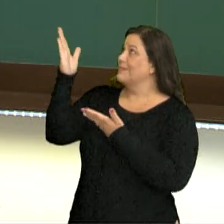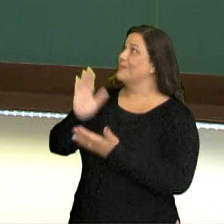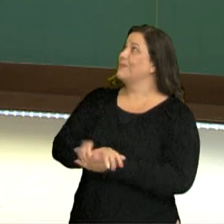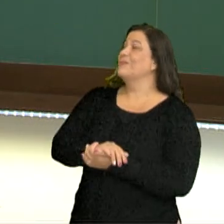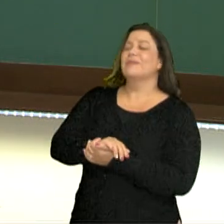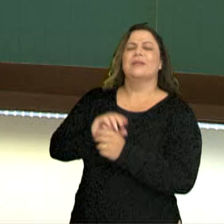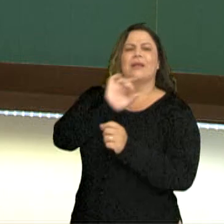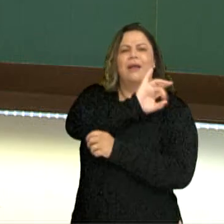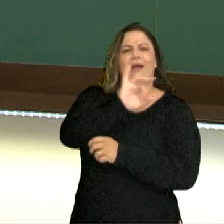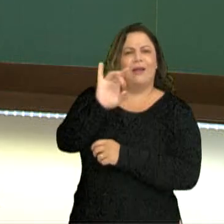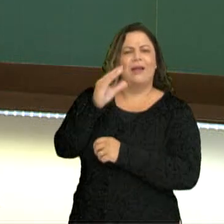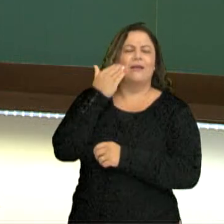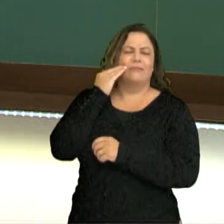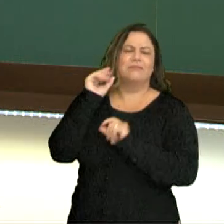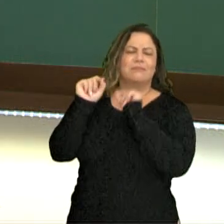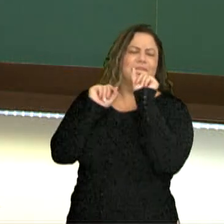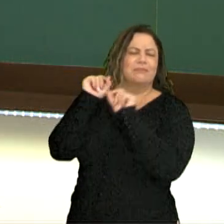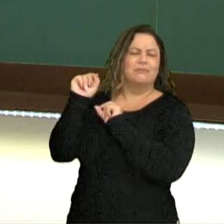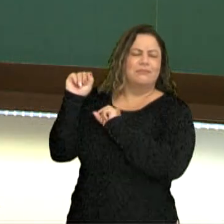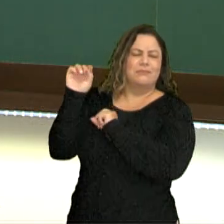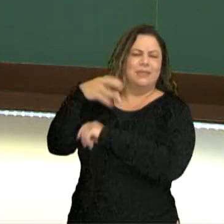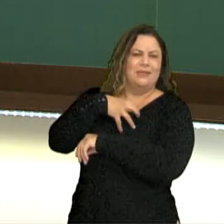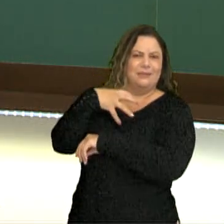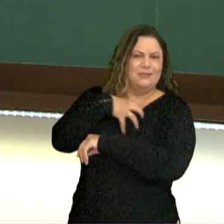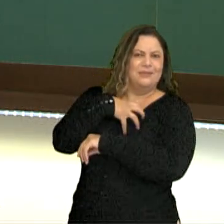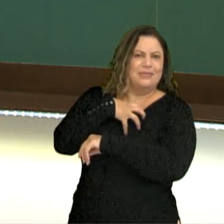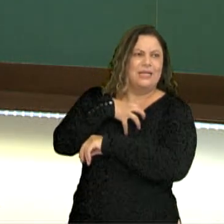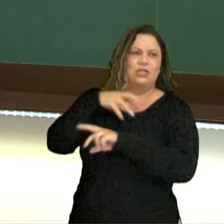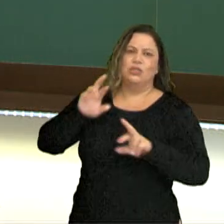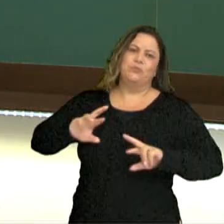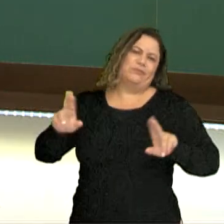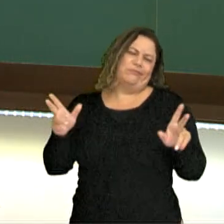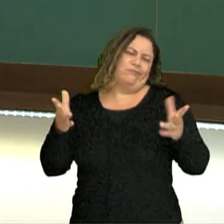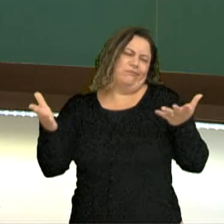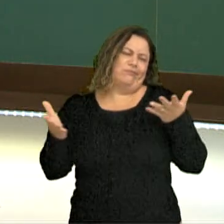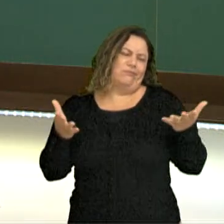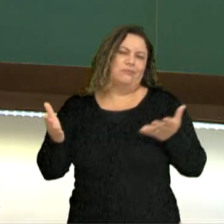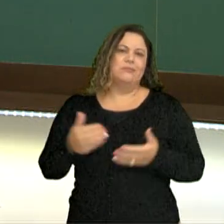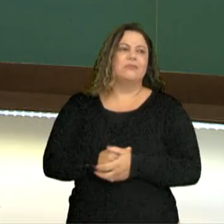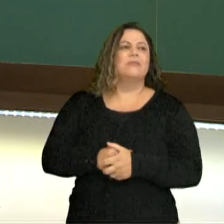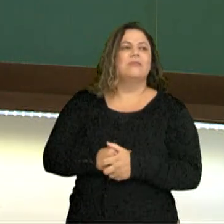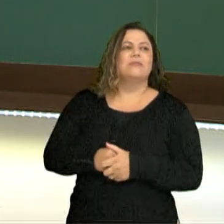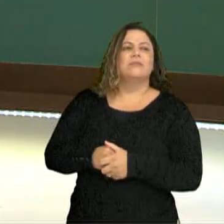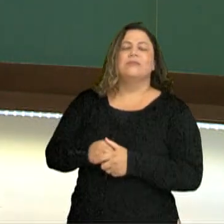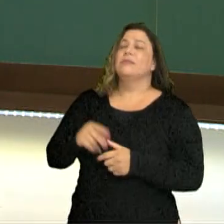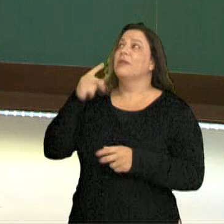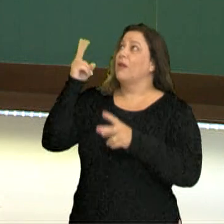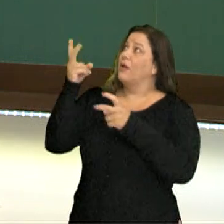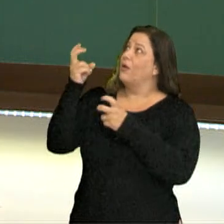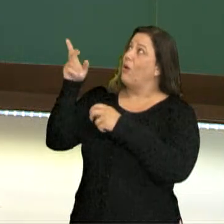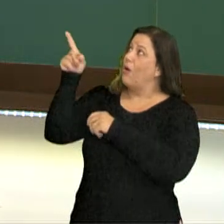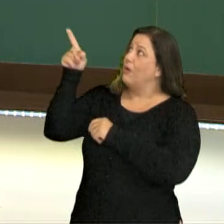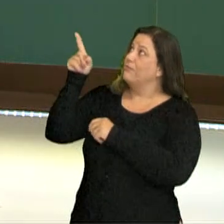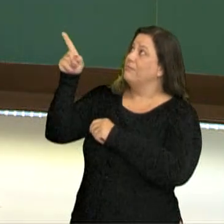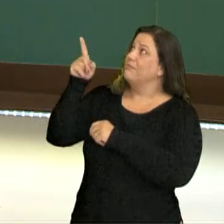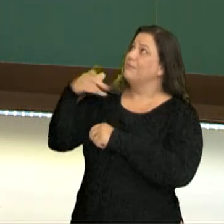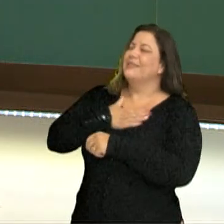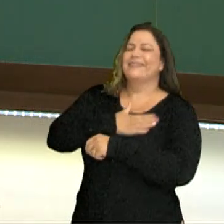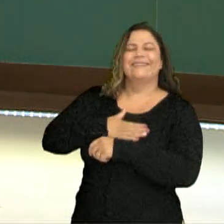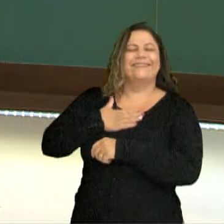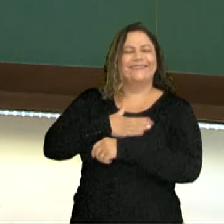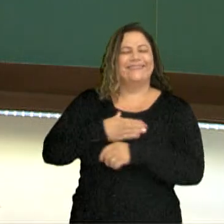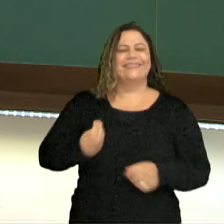de interpretar o que está vendo. Mas eu imagino que não seja muito diferente no caso do Ben Heine, porque olha só que é tão gostoso, parece que a vida é